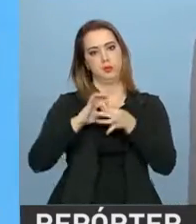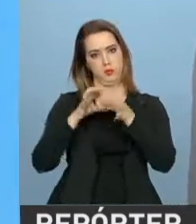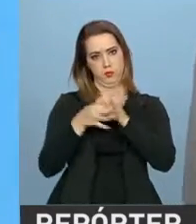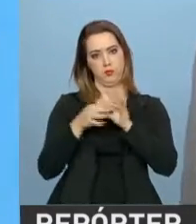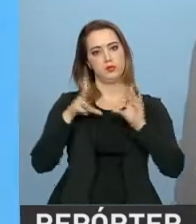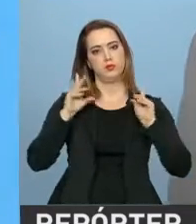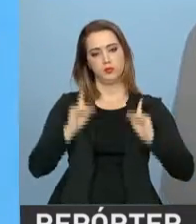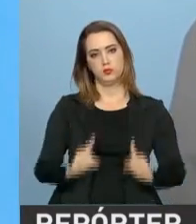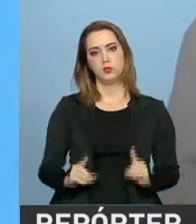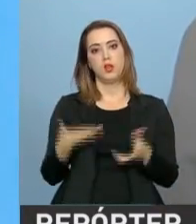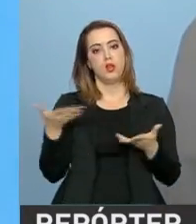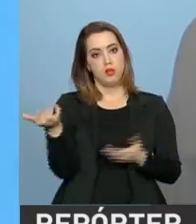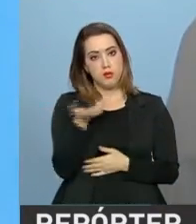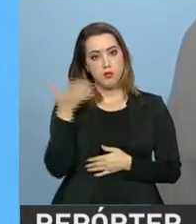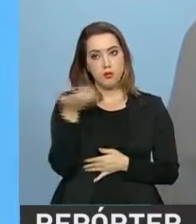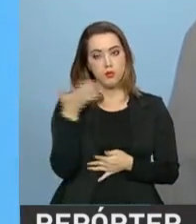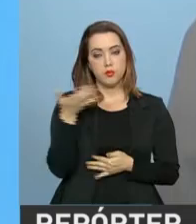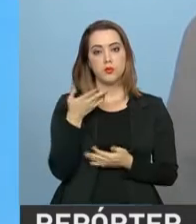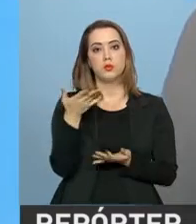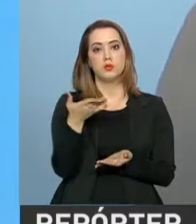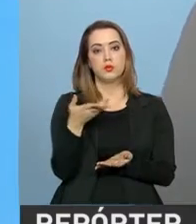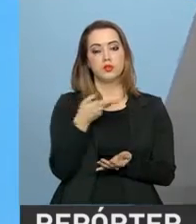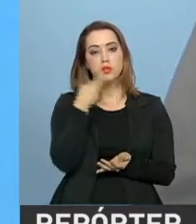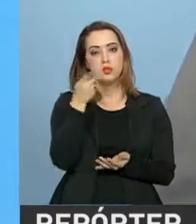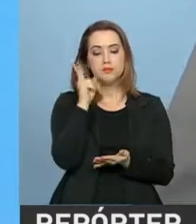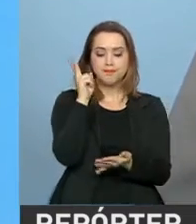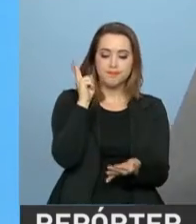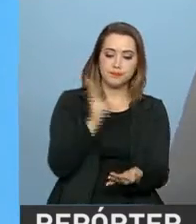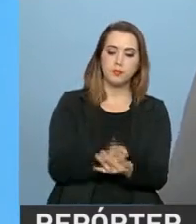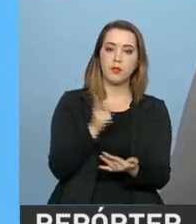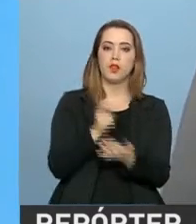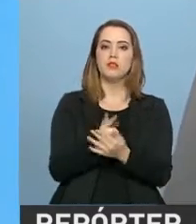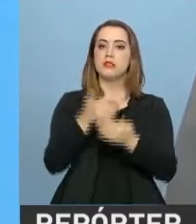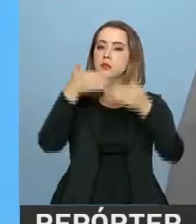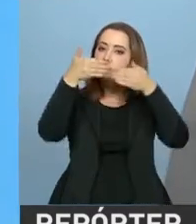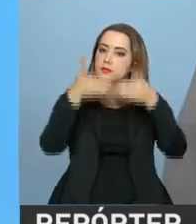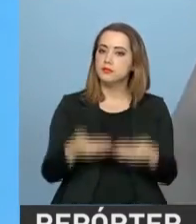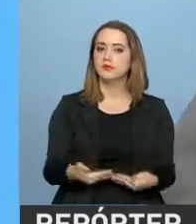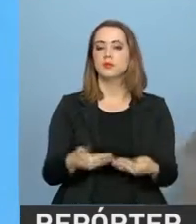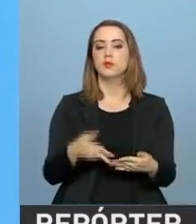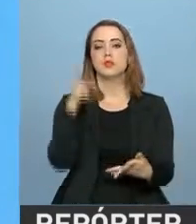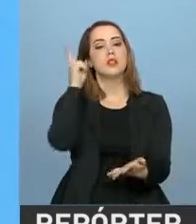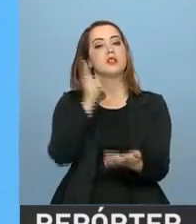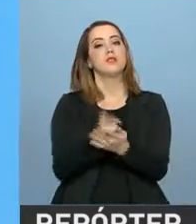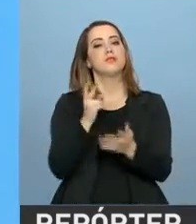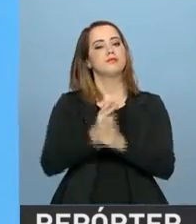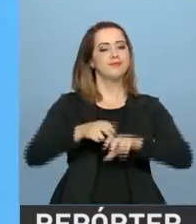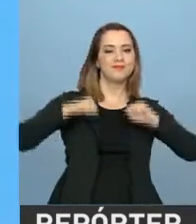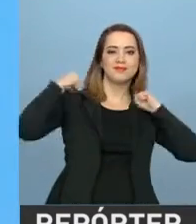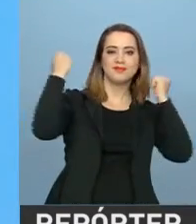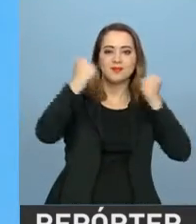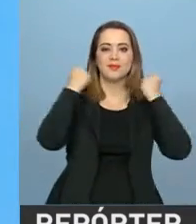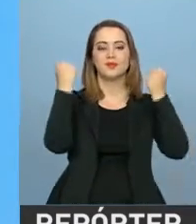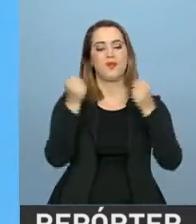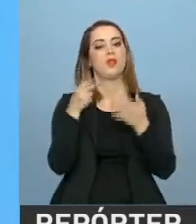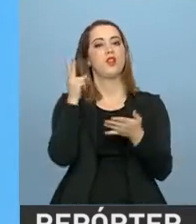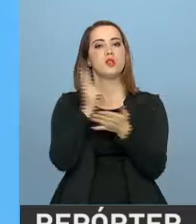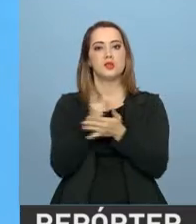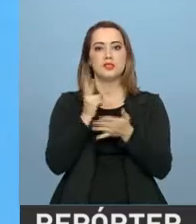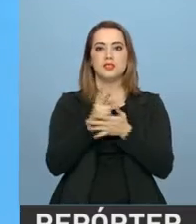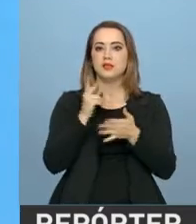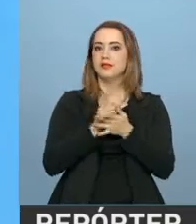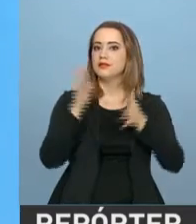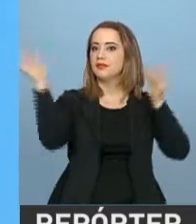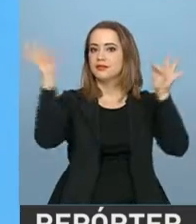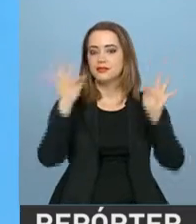quero insistir, digamos assim, na mesma presença, na mesma torcida, no mesmo